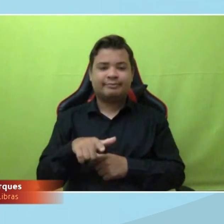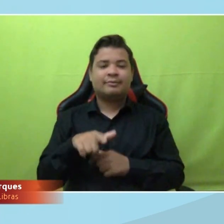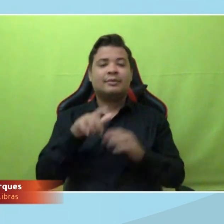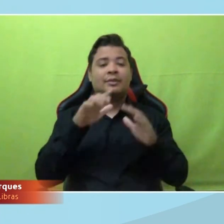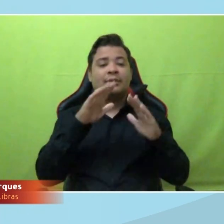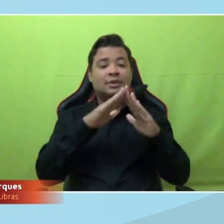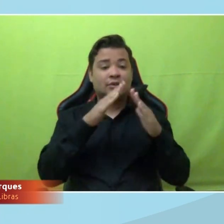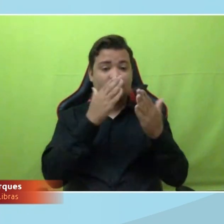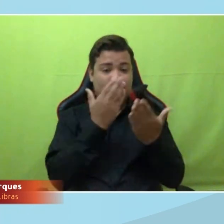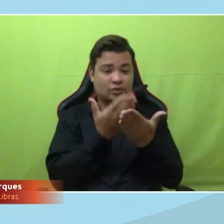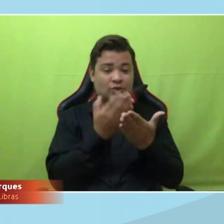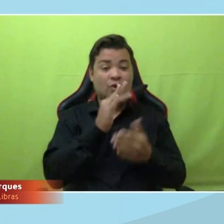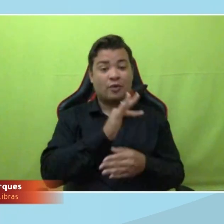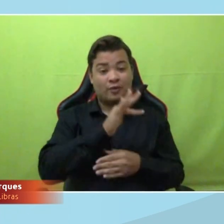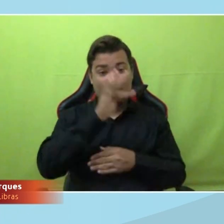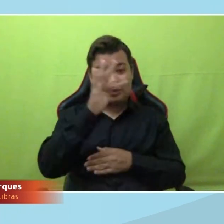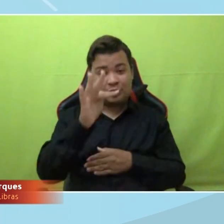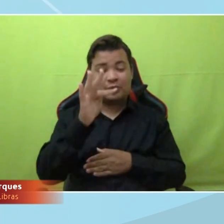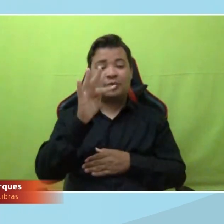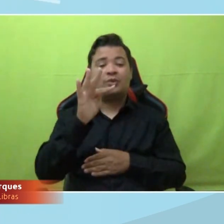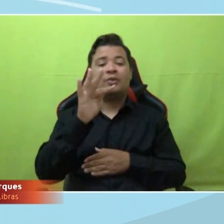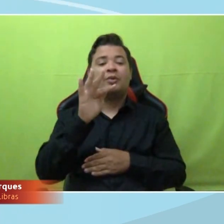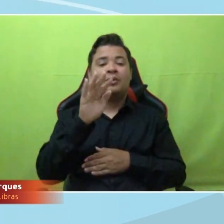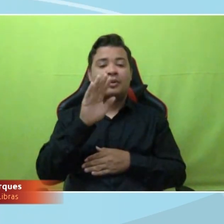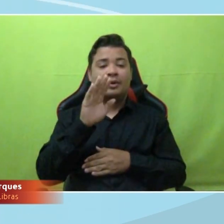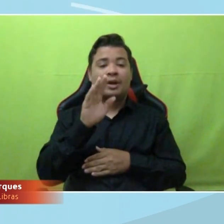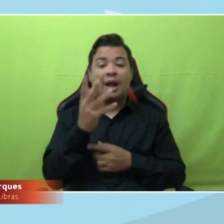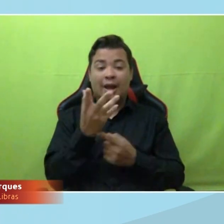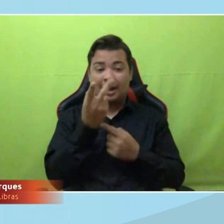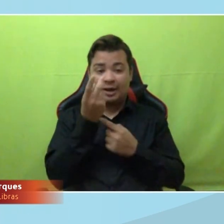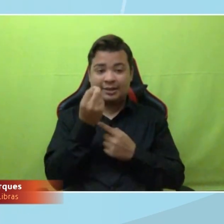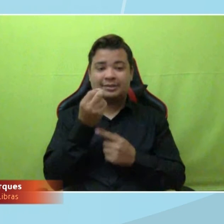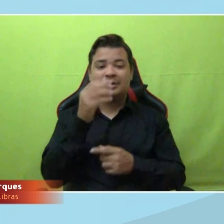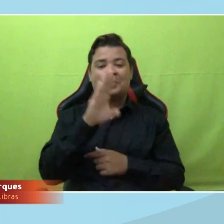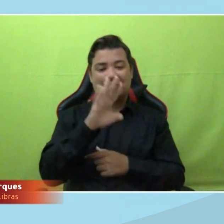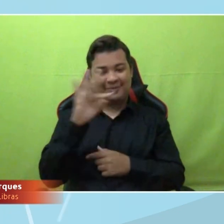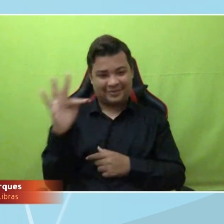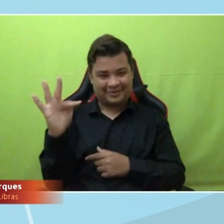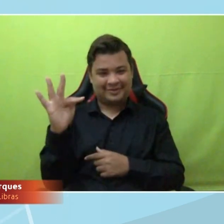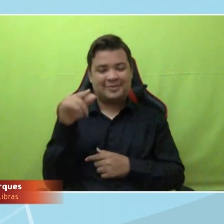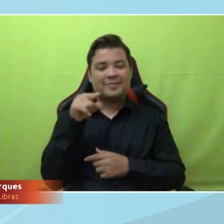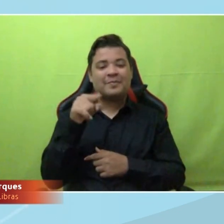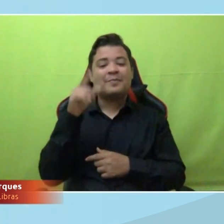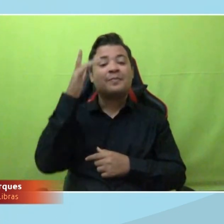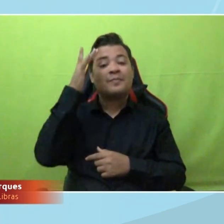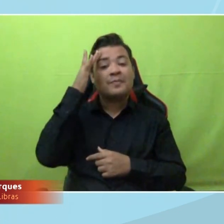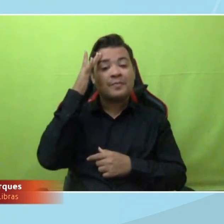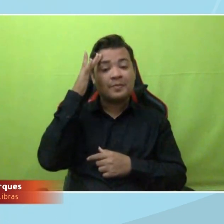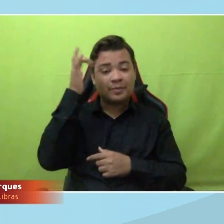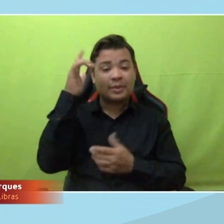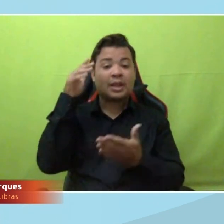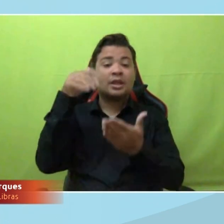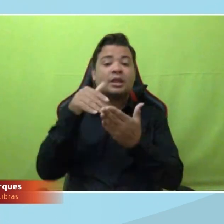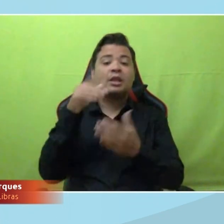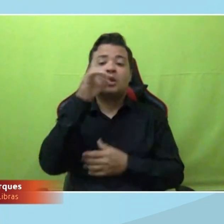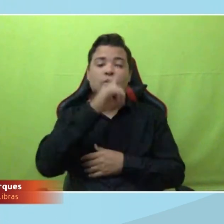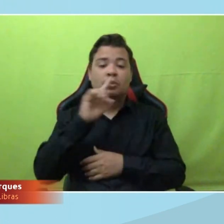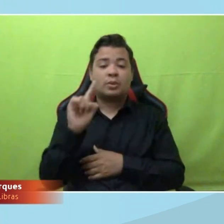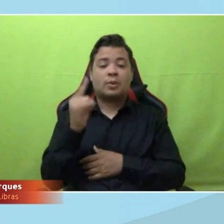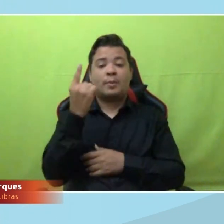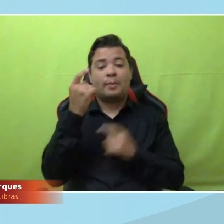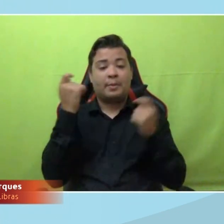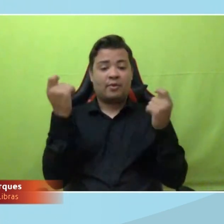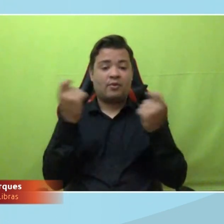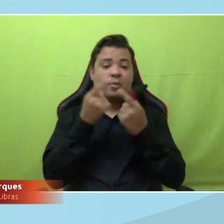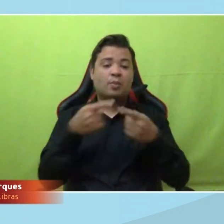Futuro em Artes Basileu França realiza amanhã e domingo, de amanhã até domingo, o primeiro festival de música de